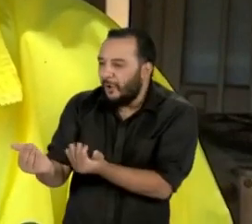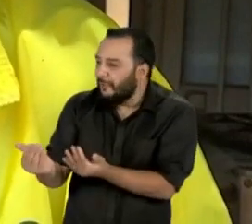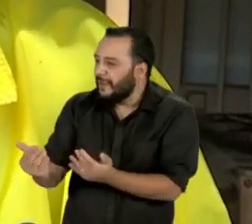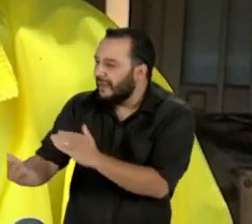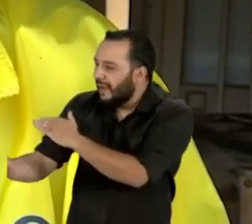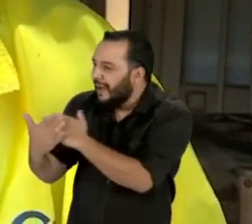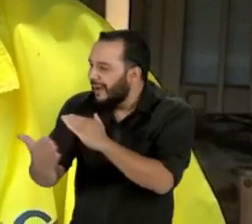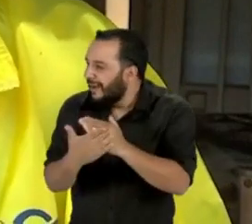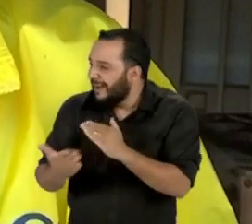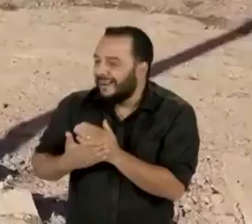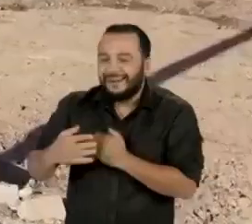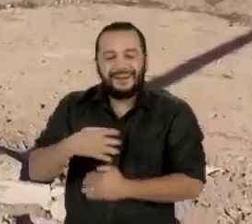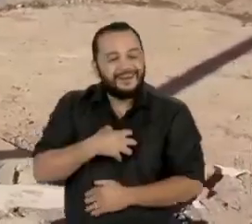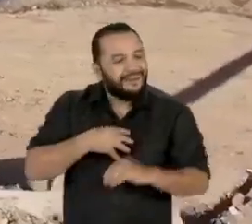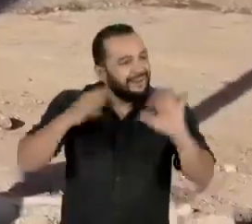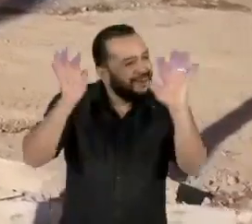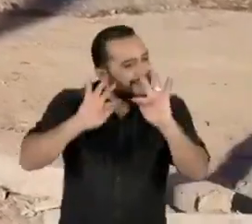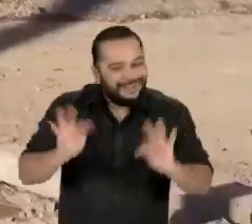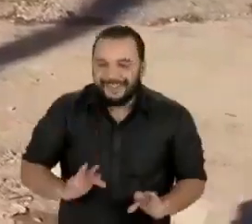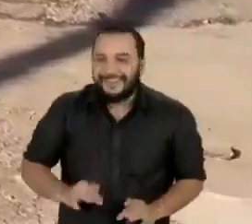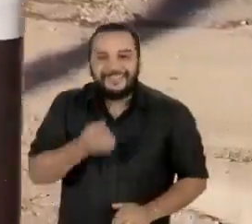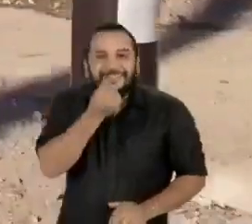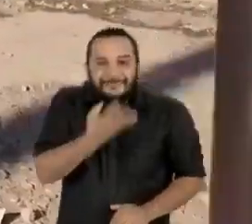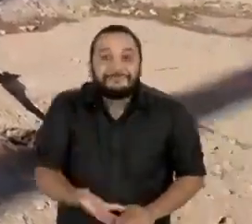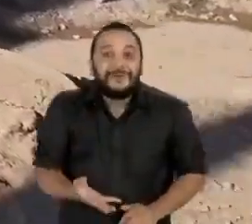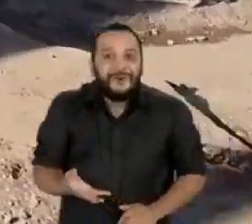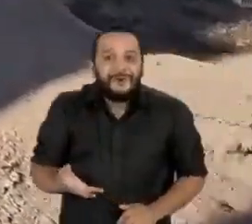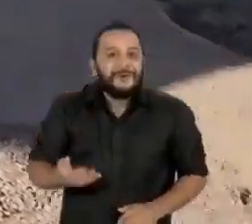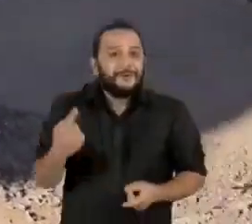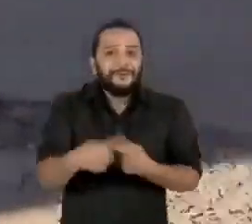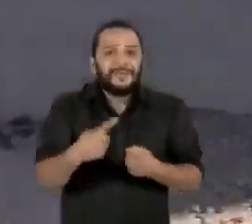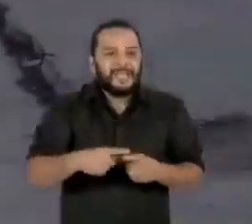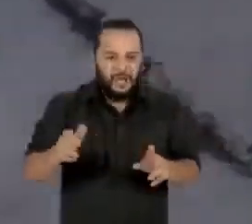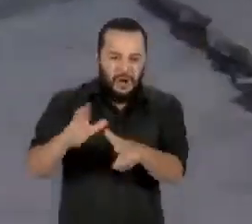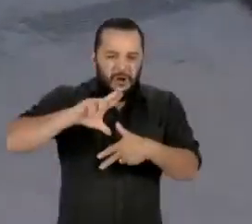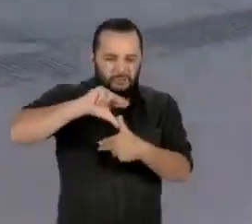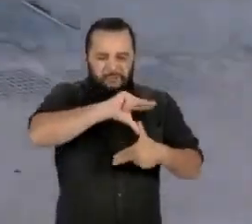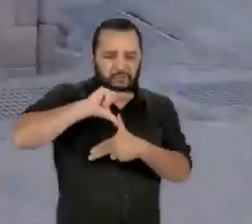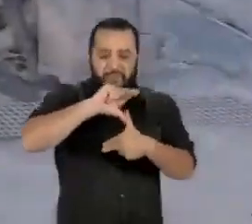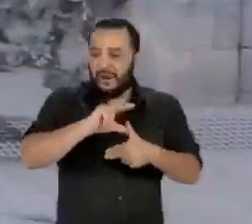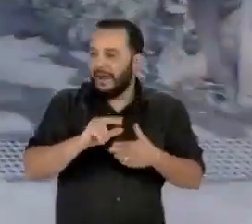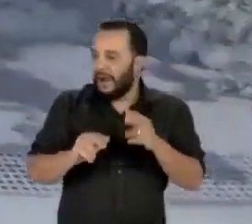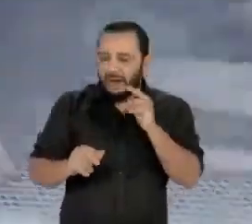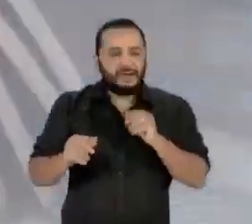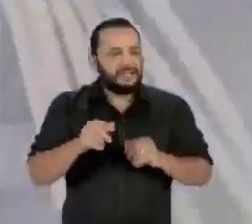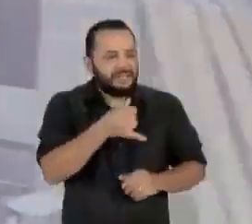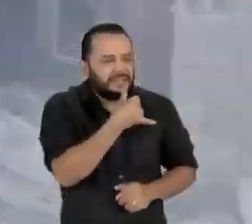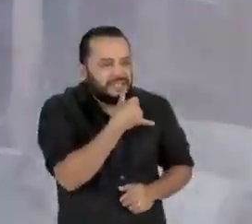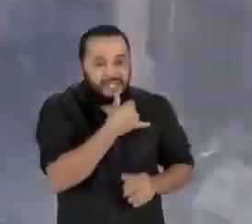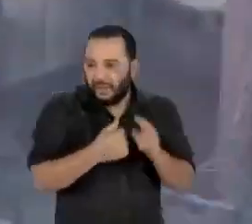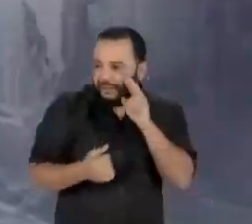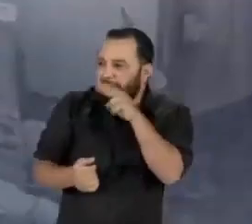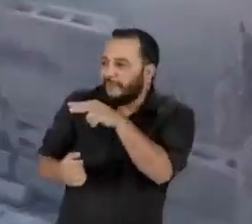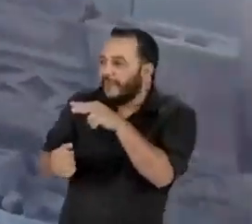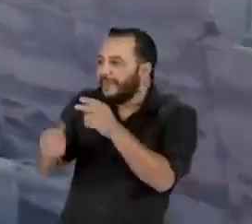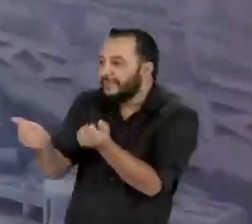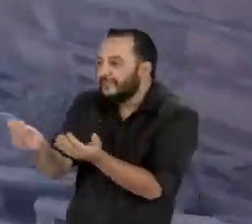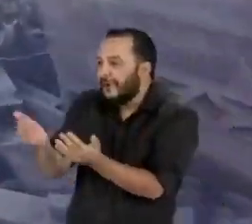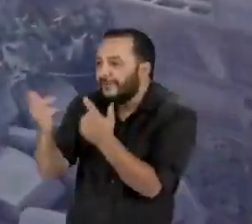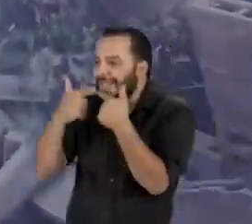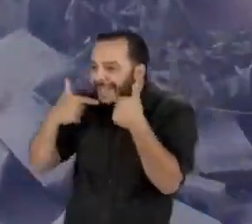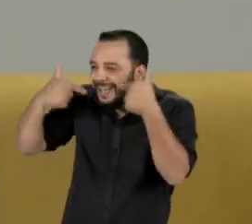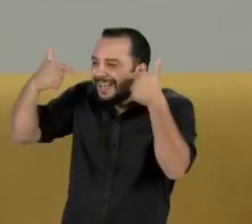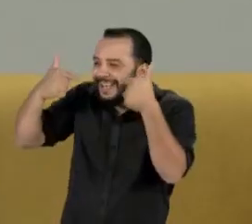uma nova felicidade. Ela diz que após o que passou, com essa atitude dos jovens, ela conseguiu sorrir novamente.